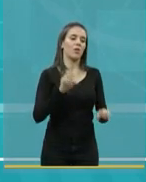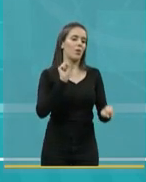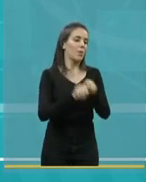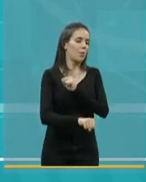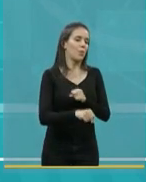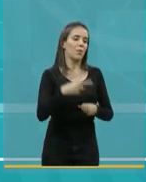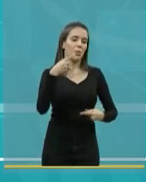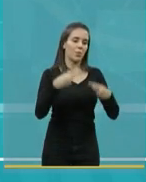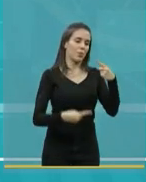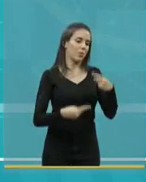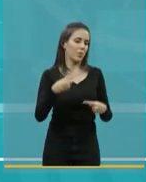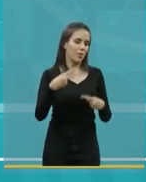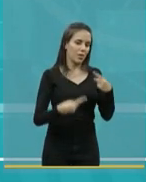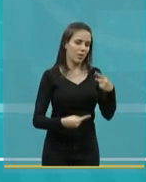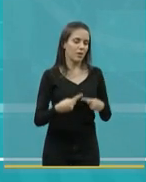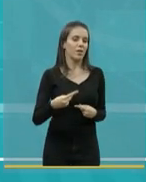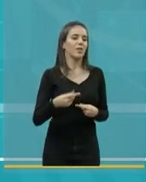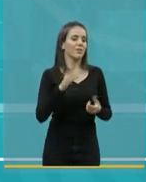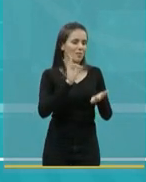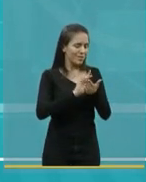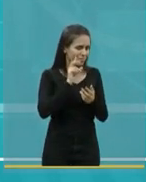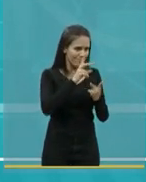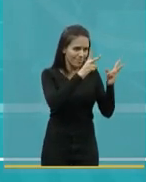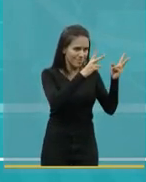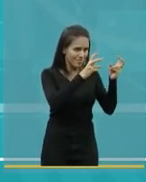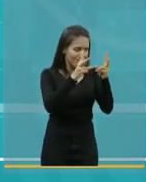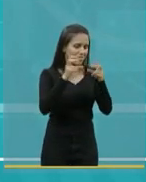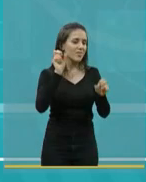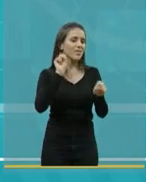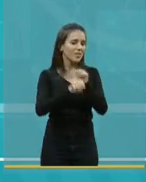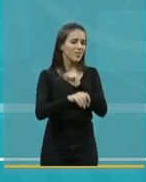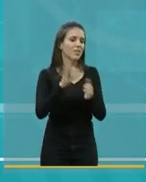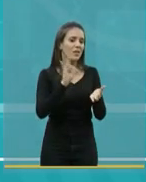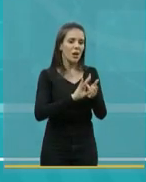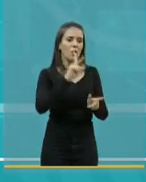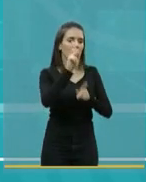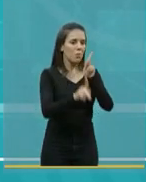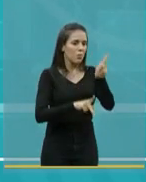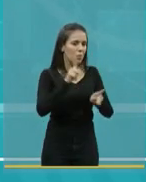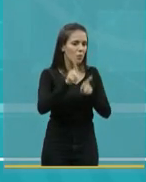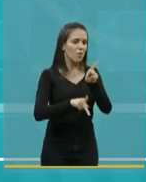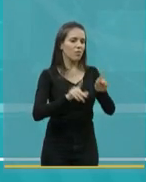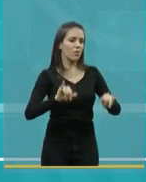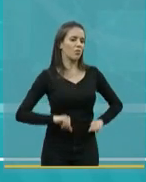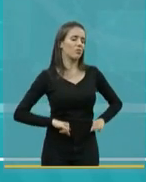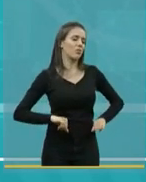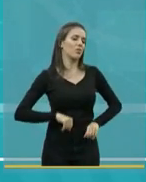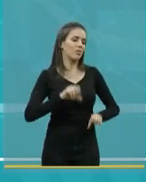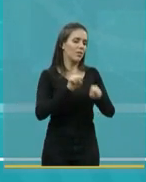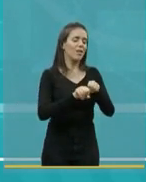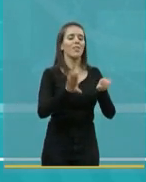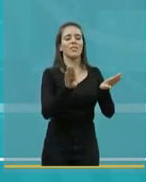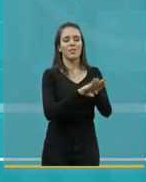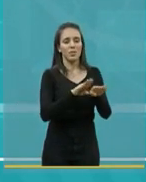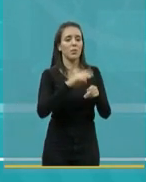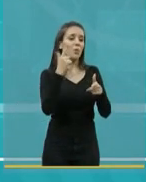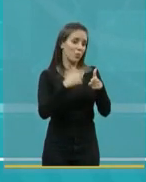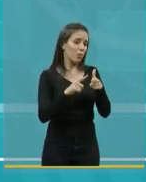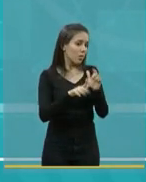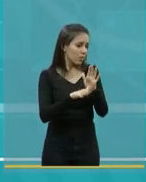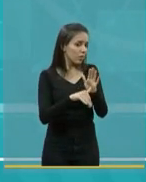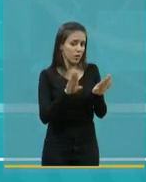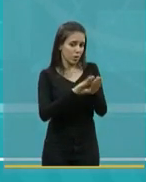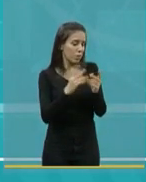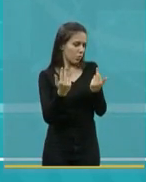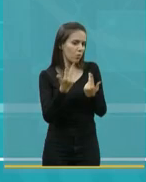violência em duas vias de fato e da violência contra a população e da corrupção que também é uma forma de